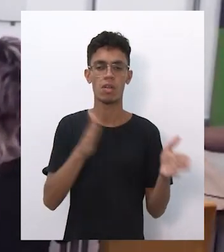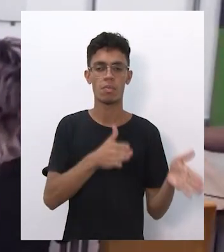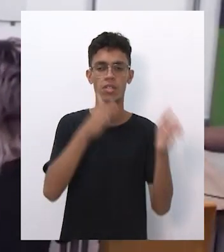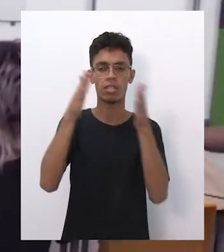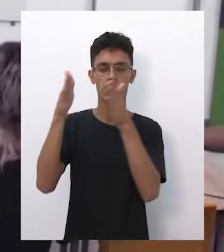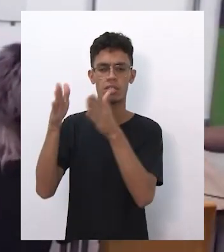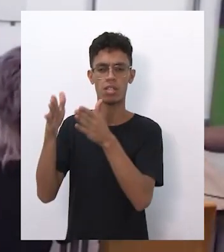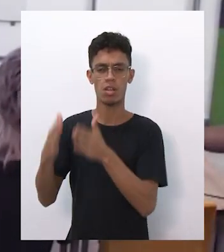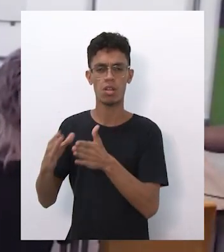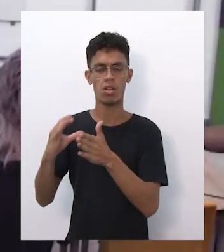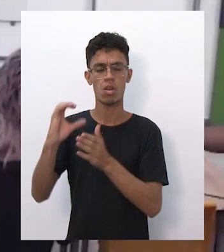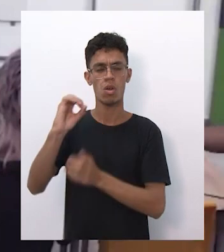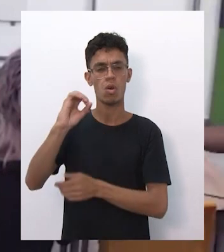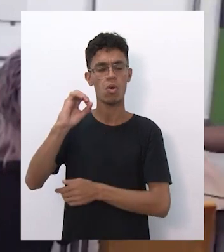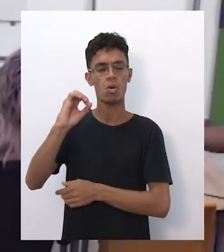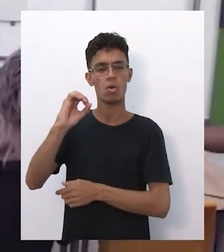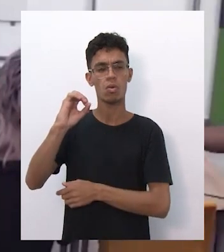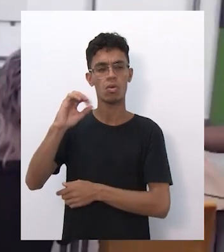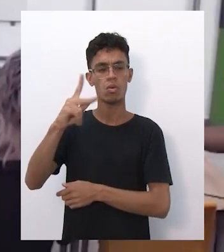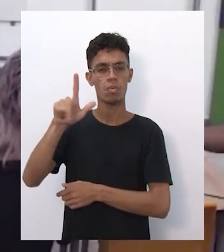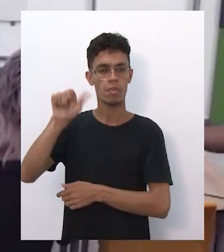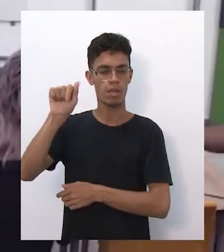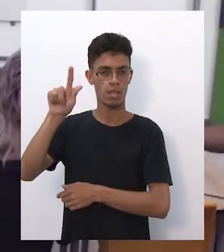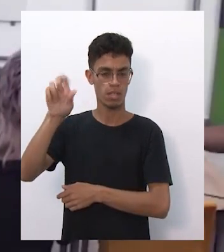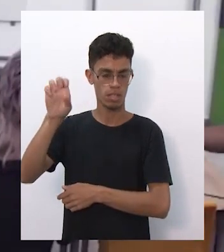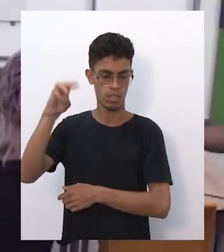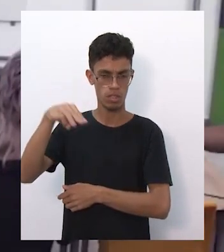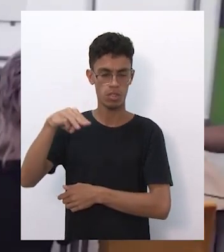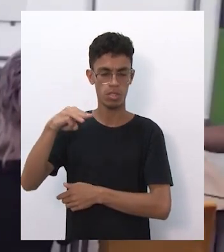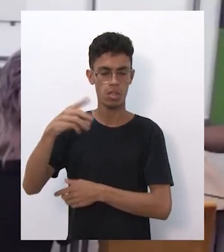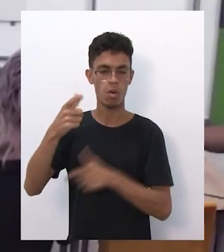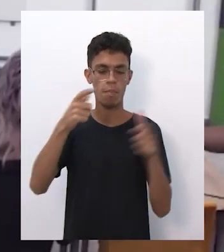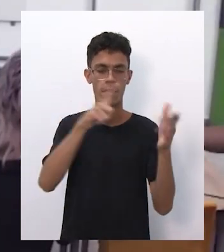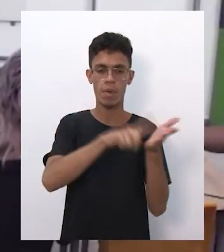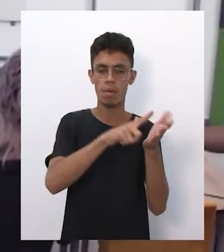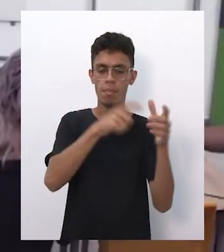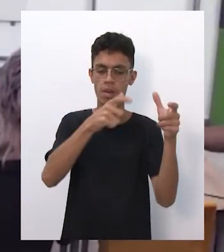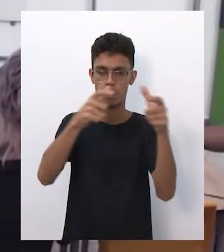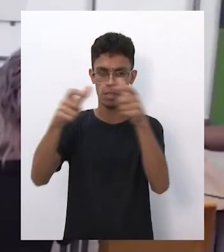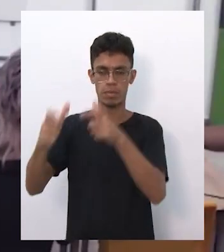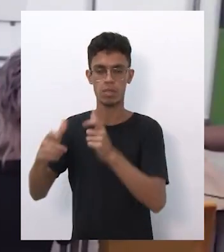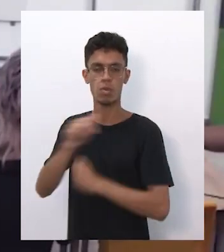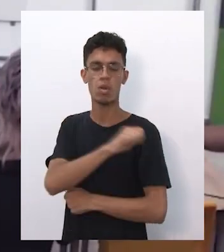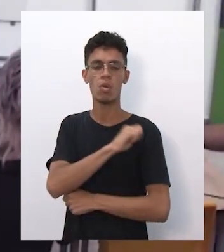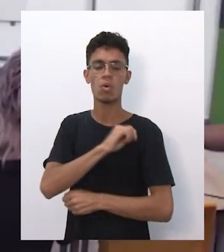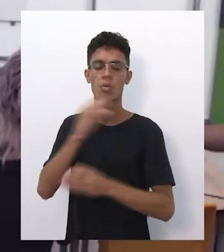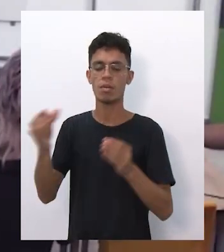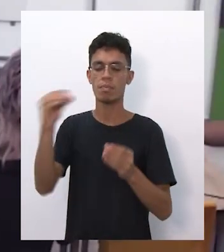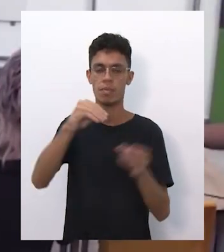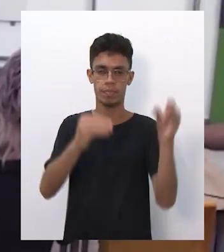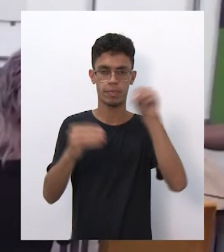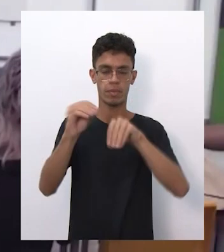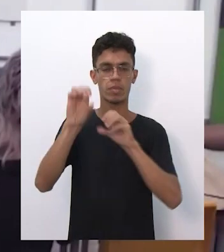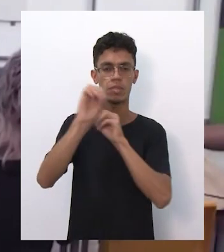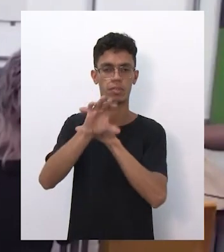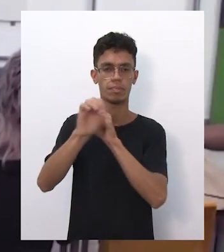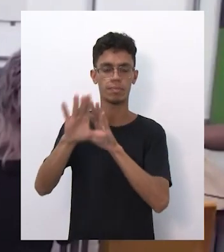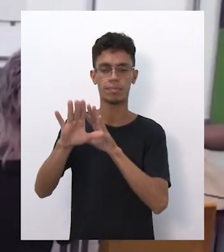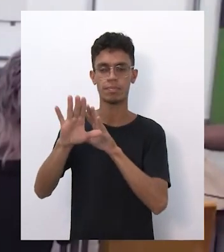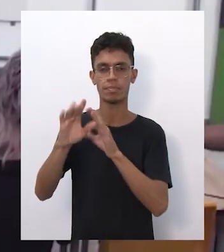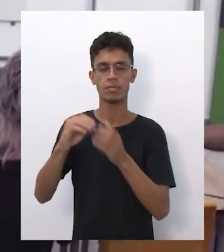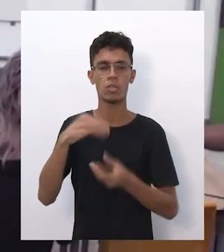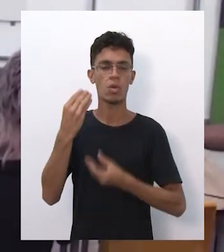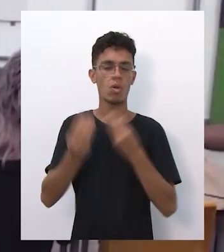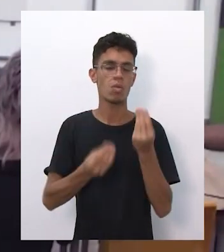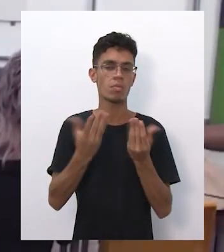uma roupagem agradável, como se fosse um quebra-cabeça para os estudantes montarem. Então, a gente ensina de